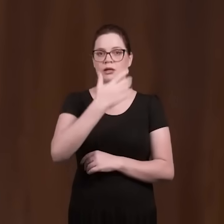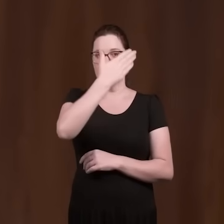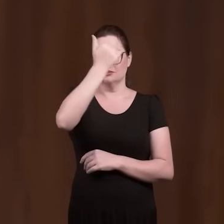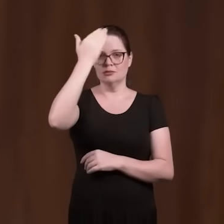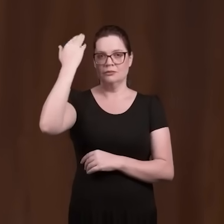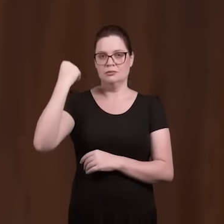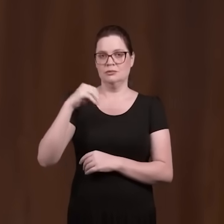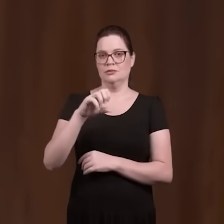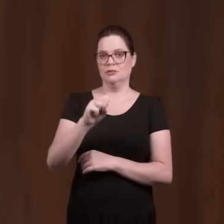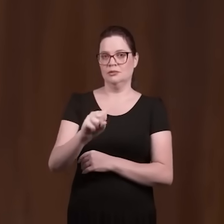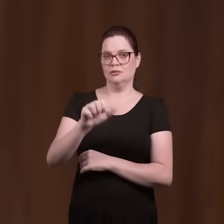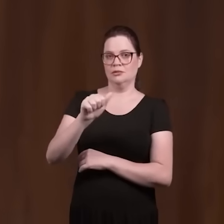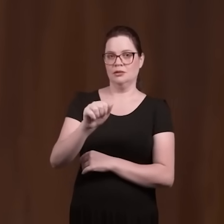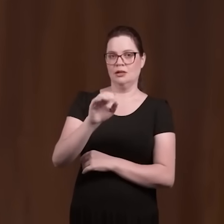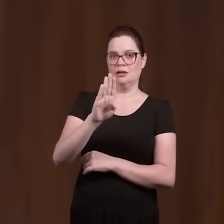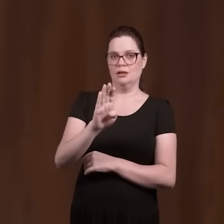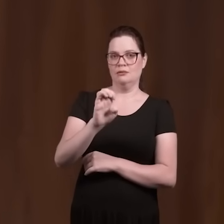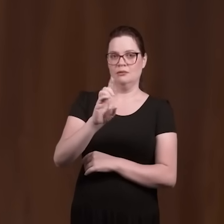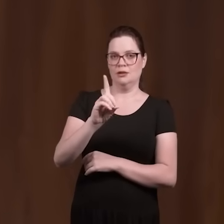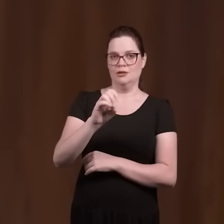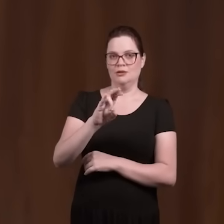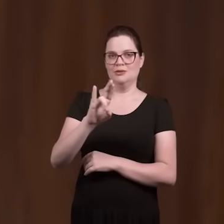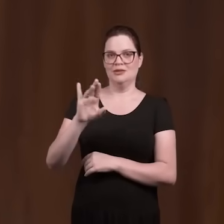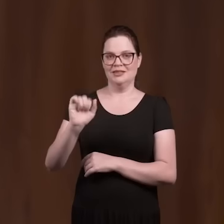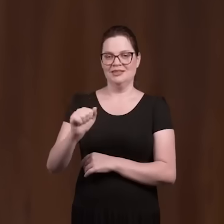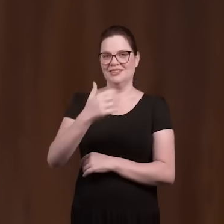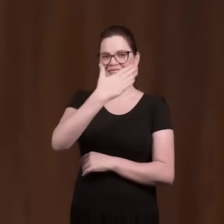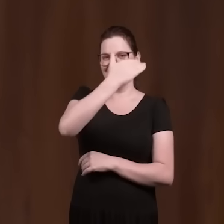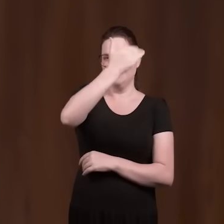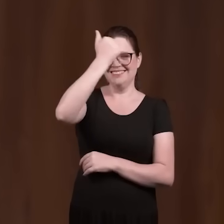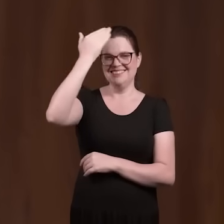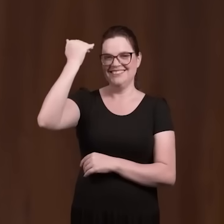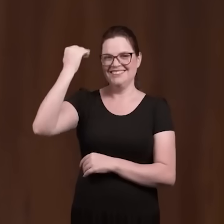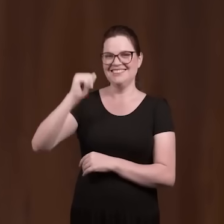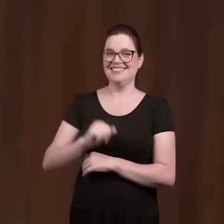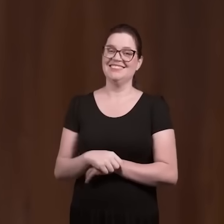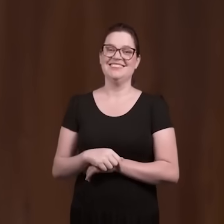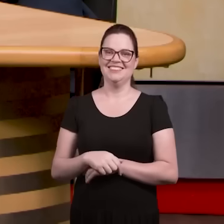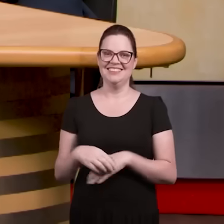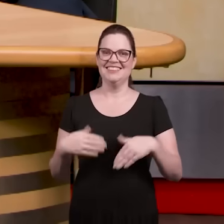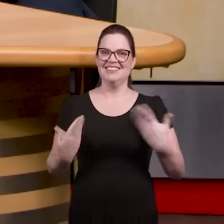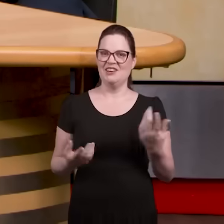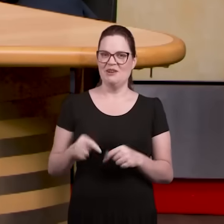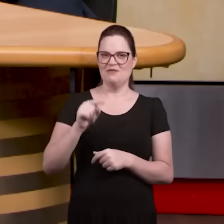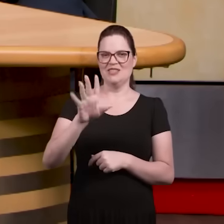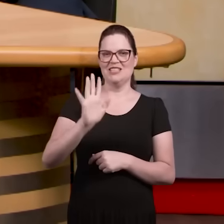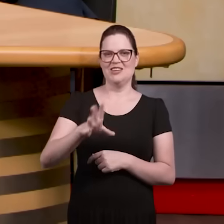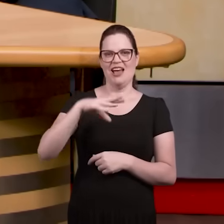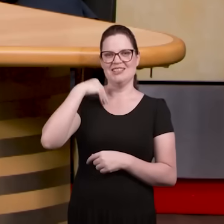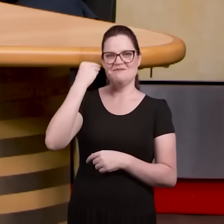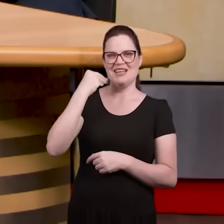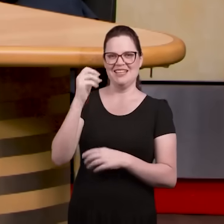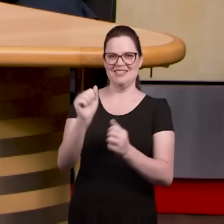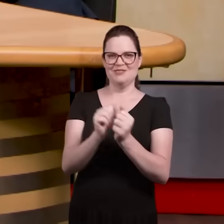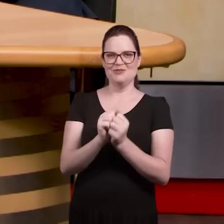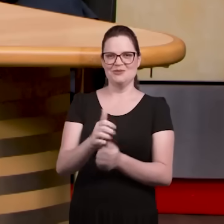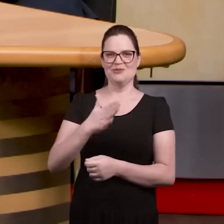que é a sabedoria. Me fala um pouco, você que é tão velho quanto eu de